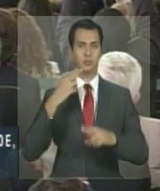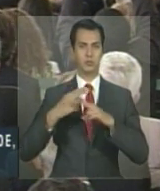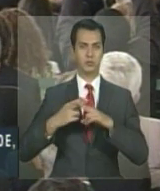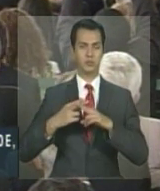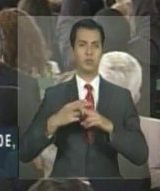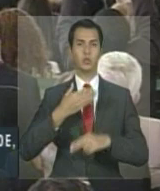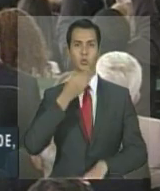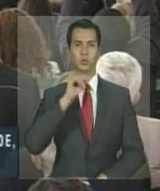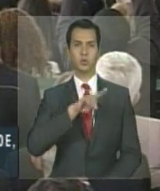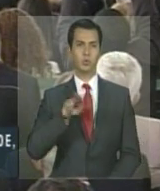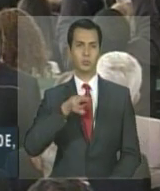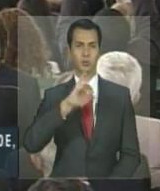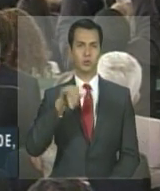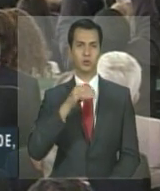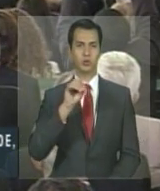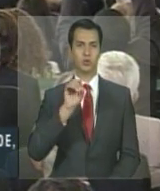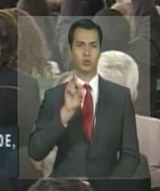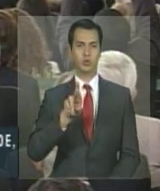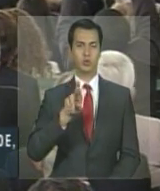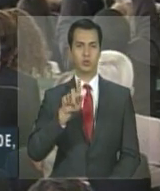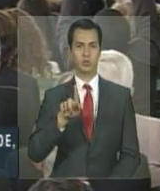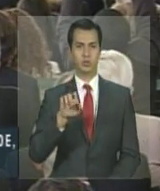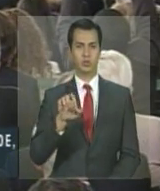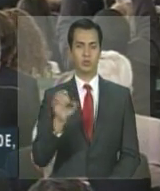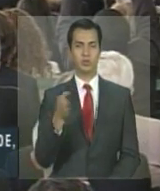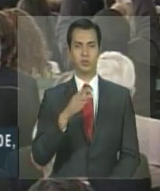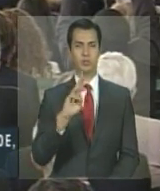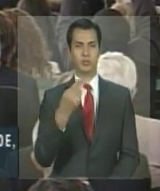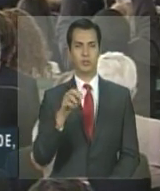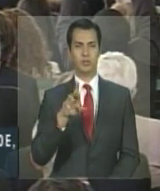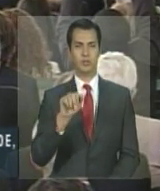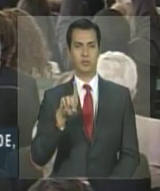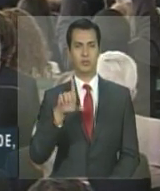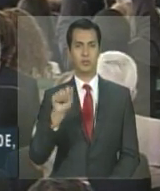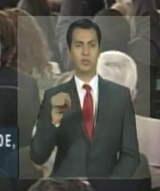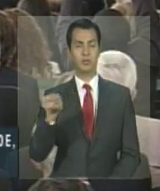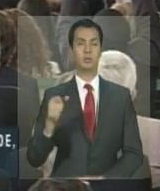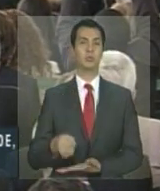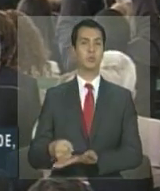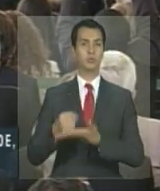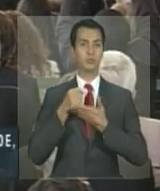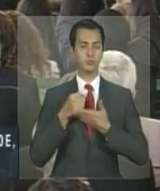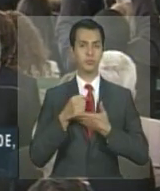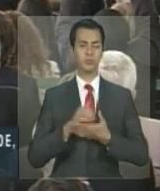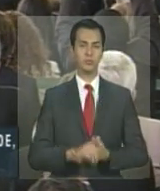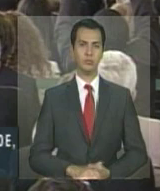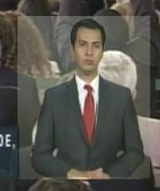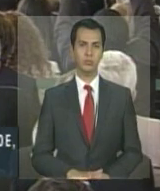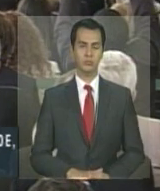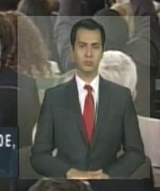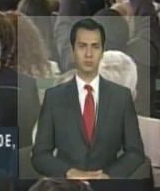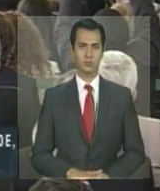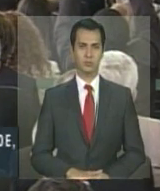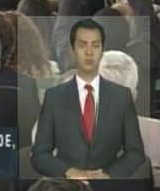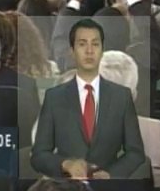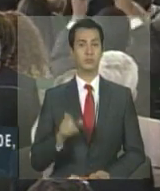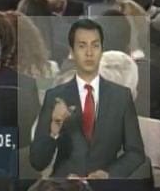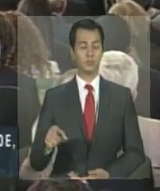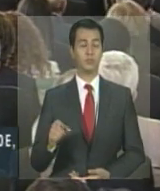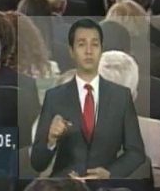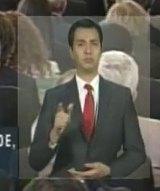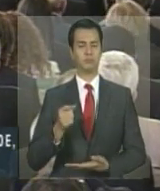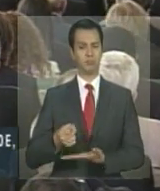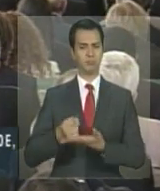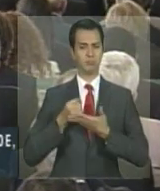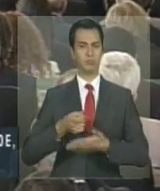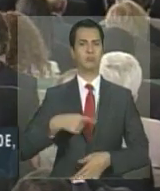nos ajuda e é um dos grandes instrumentos, a Caixa, de execução da política